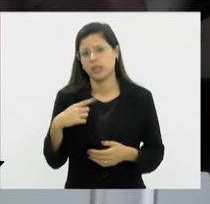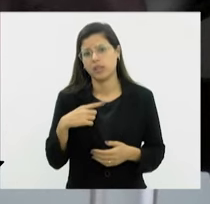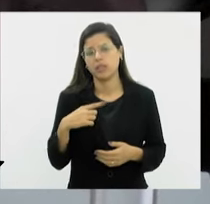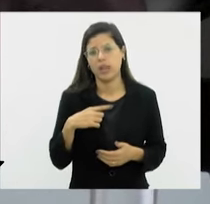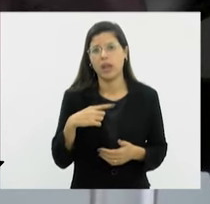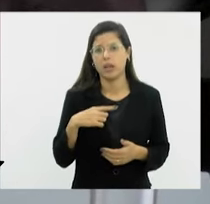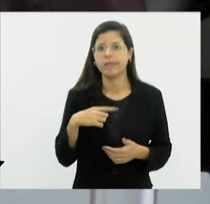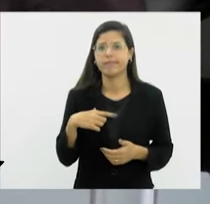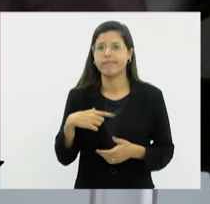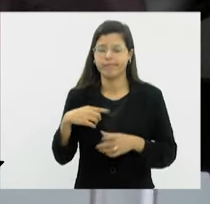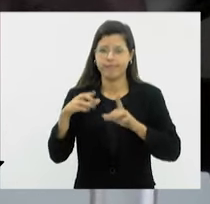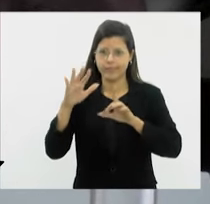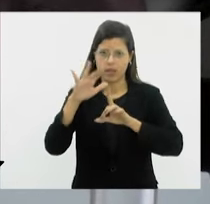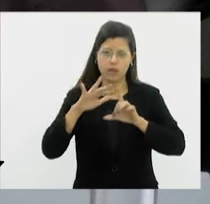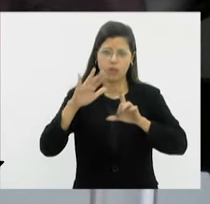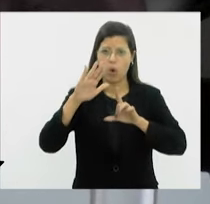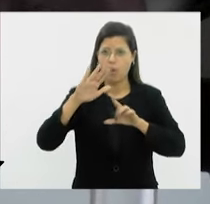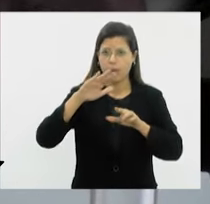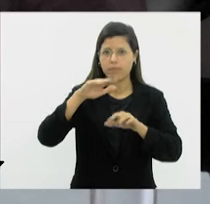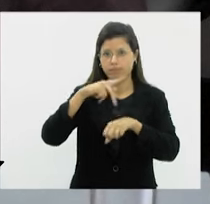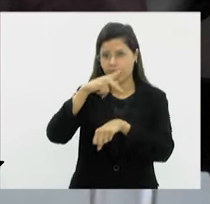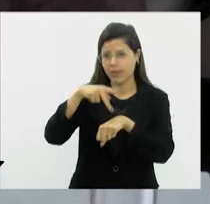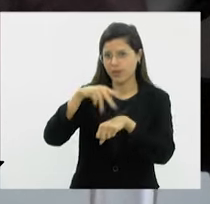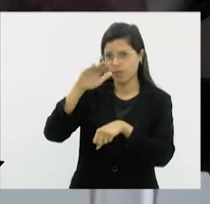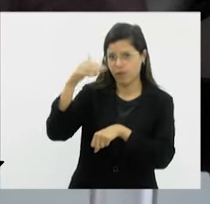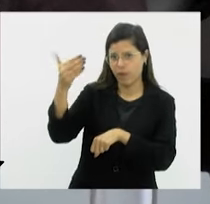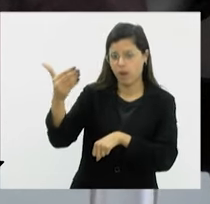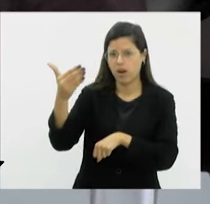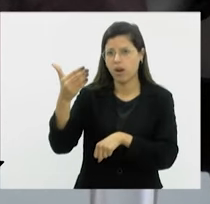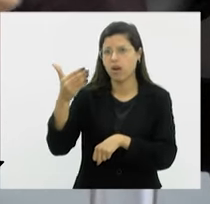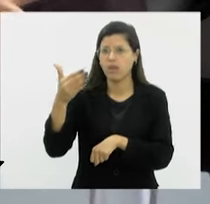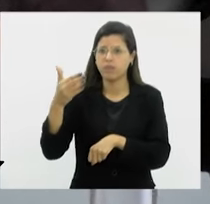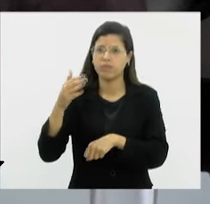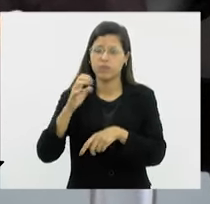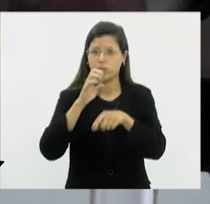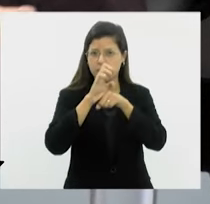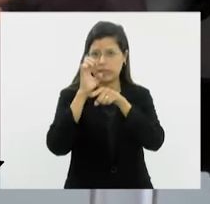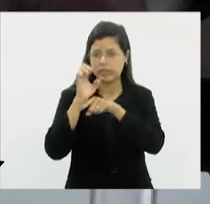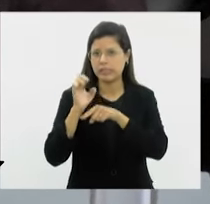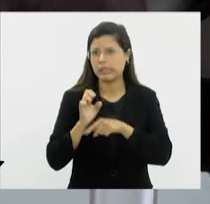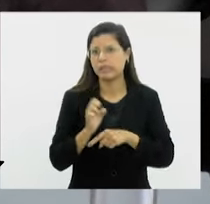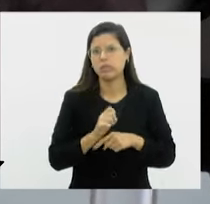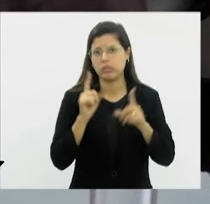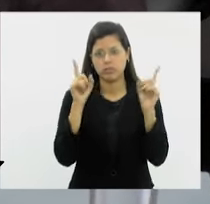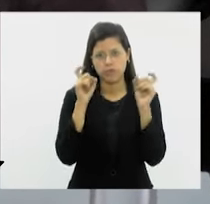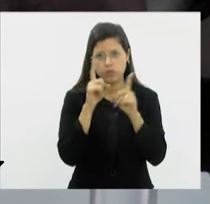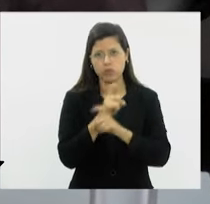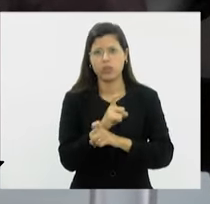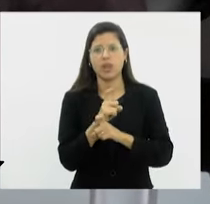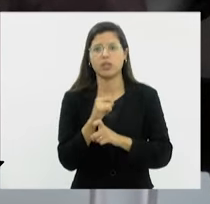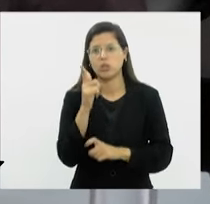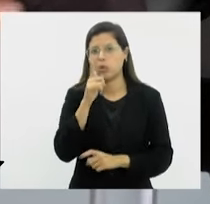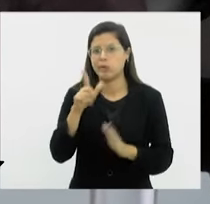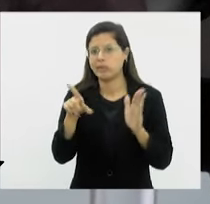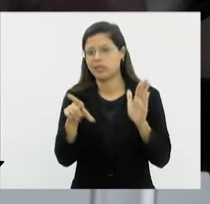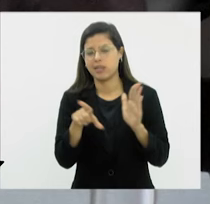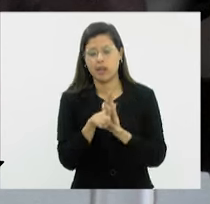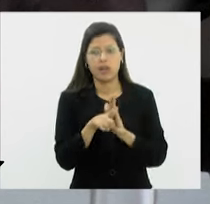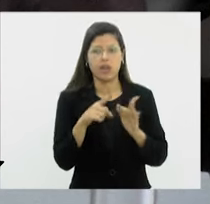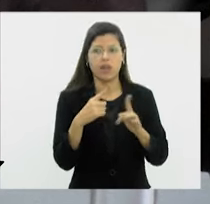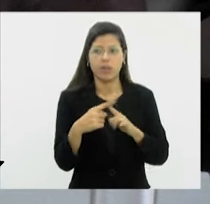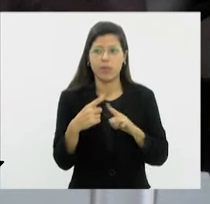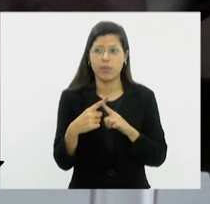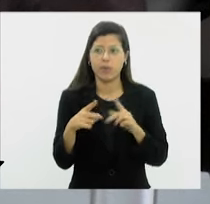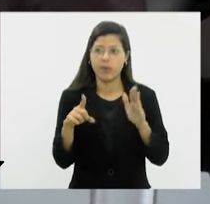internacionais, e que os estados têm exatamente muita dificuldade de legislar, porque é uma